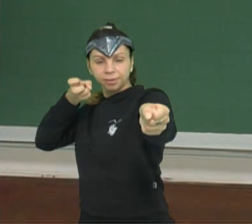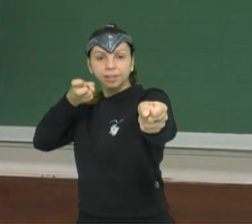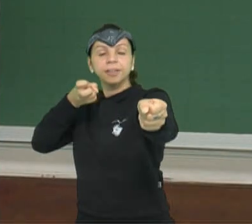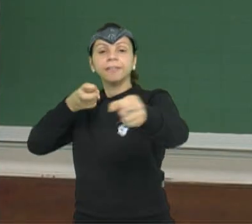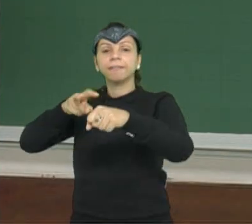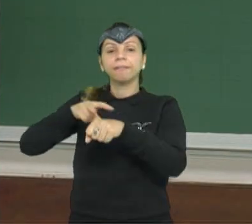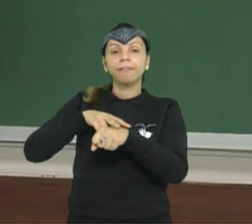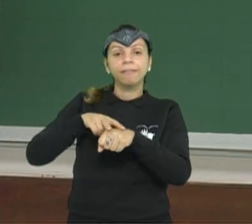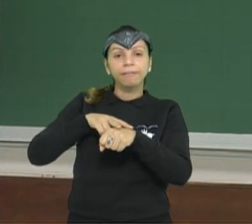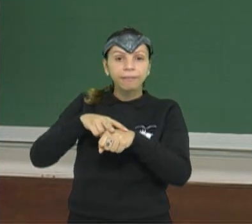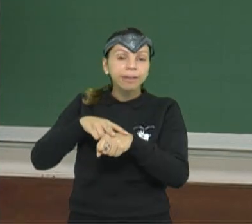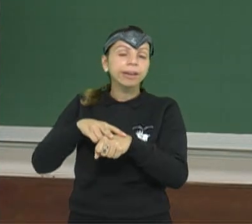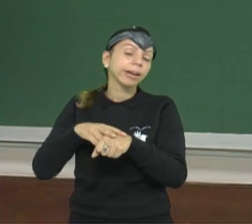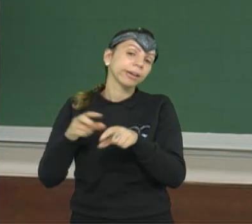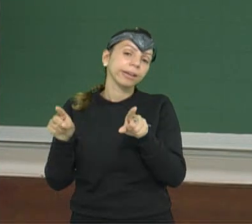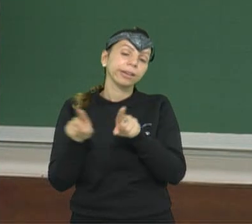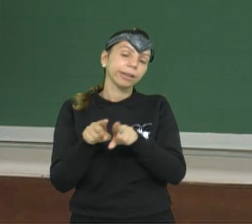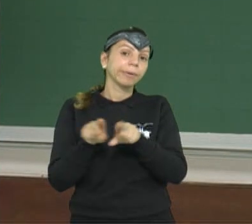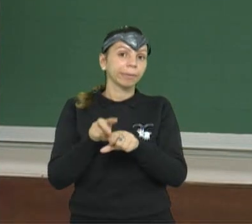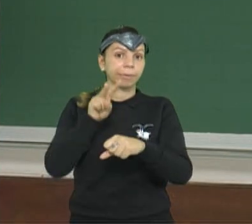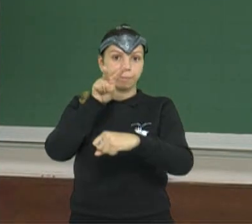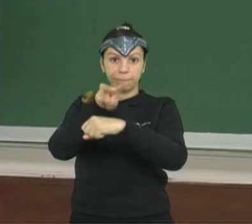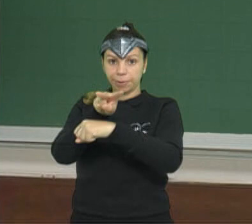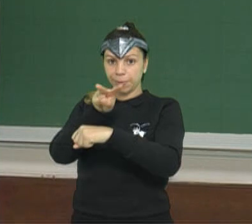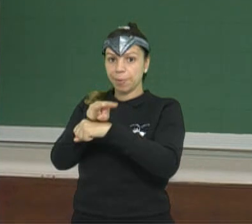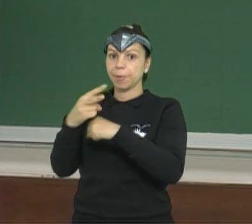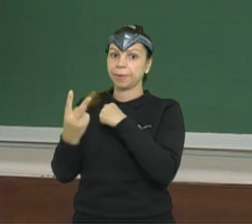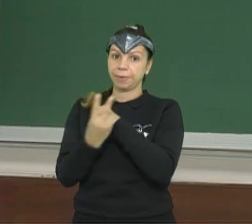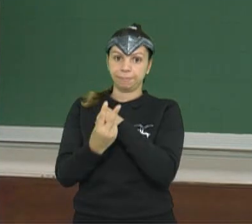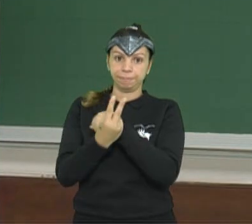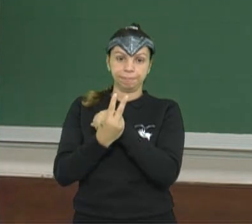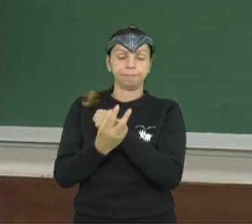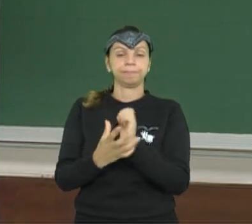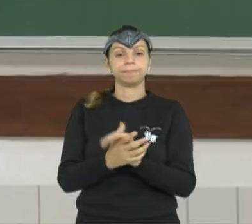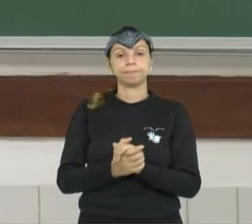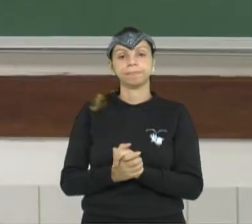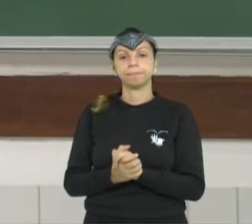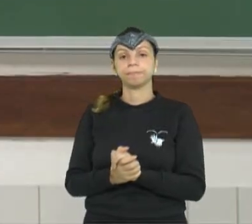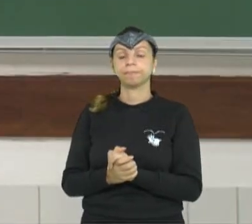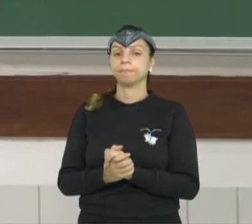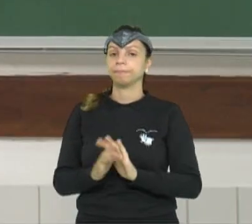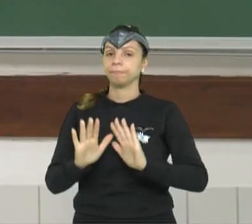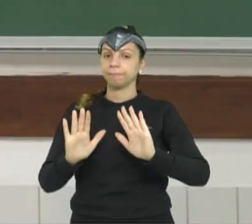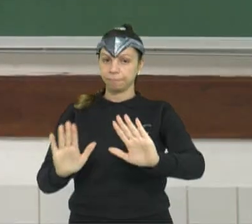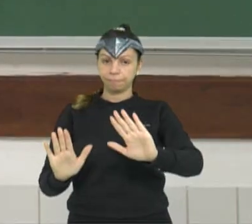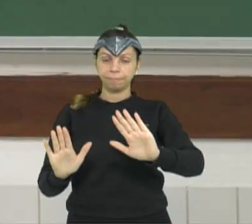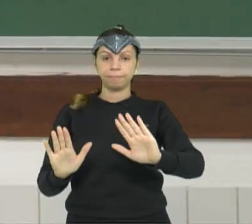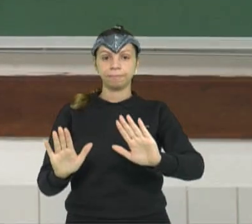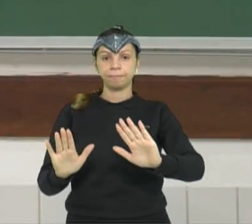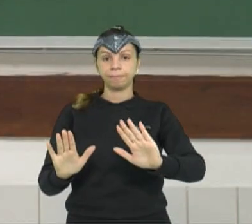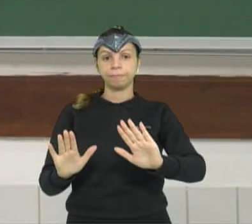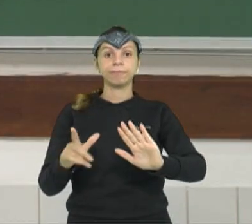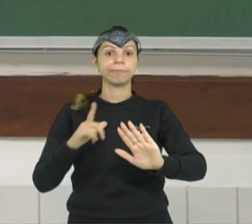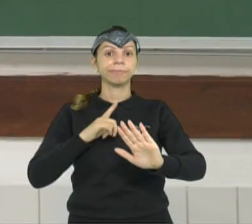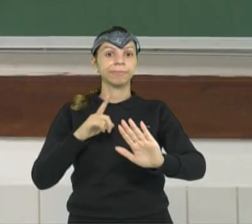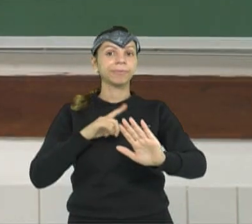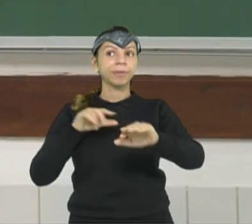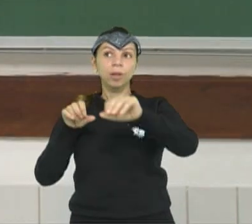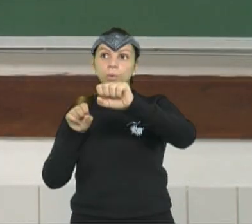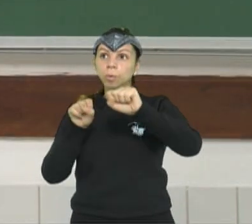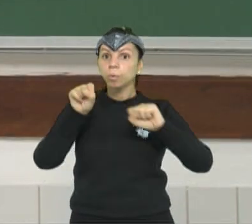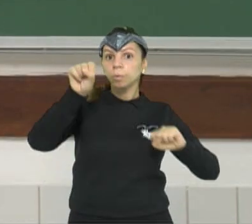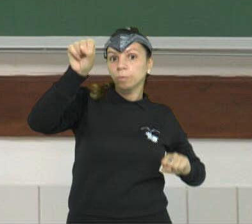verde? Ele também está aí para nos proteger, né? Aliás, todos os